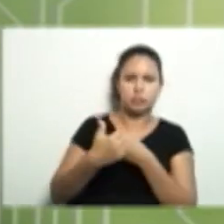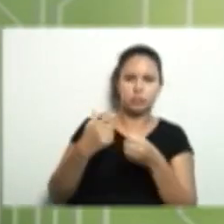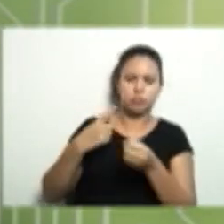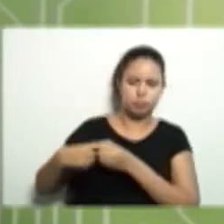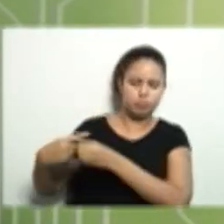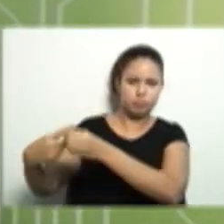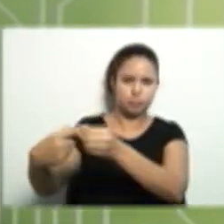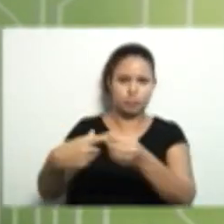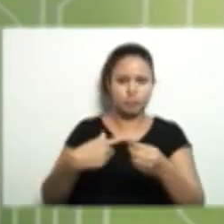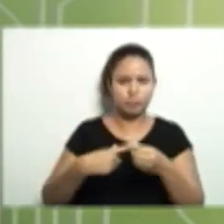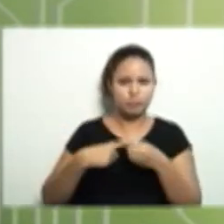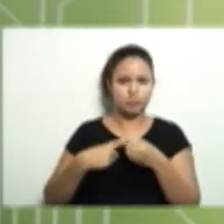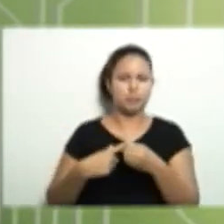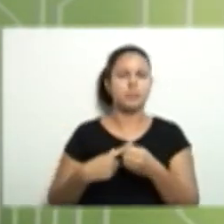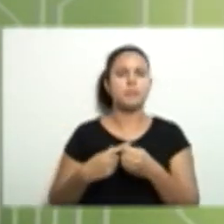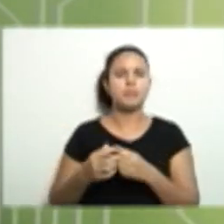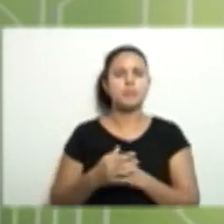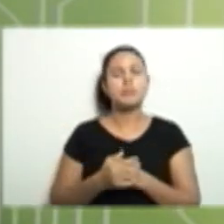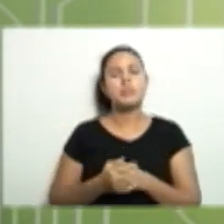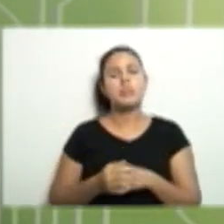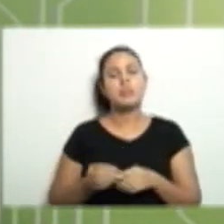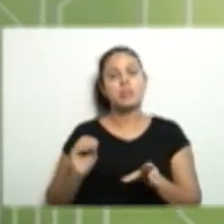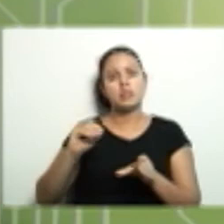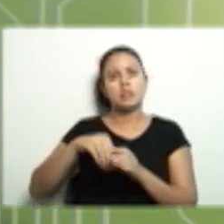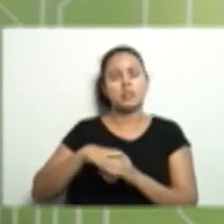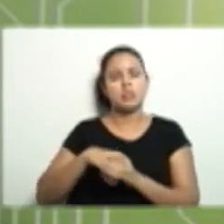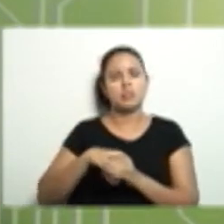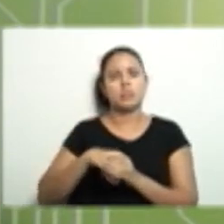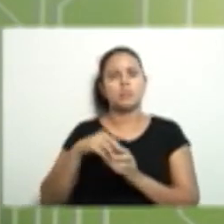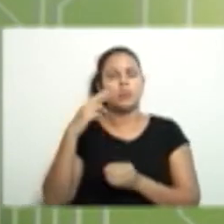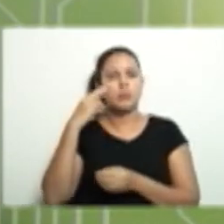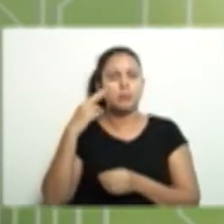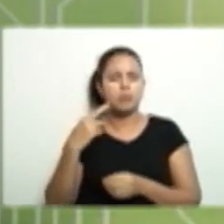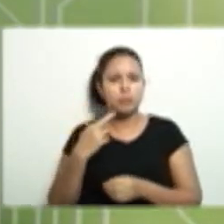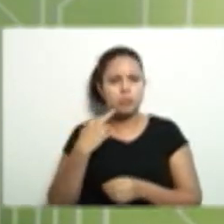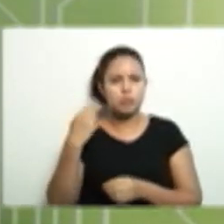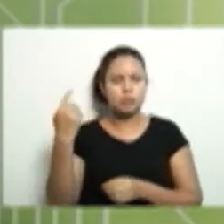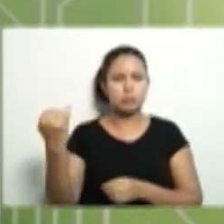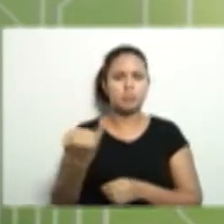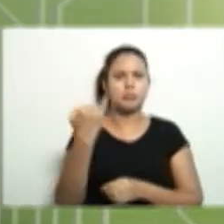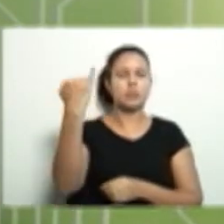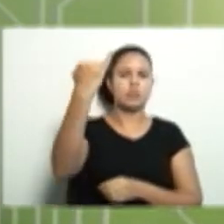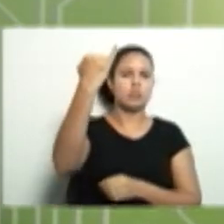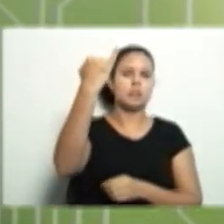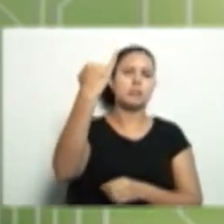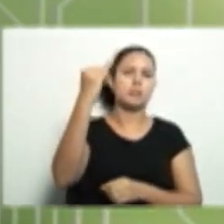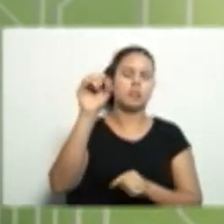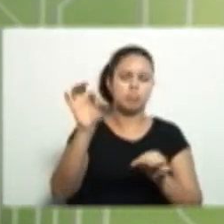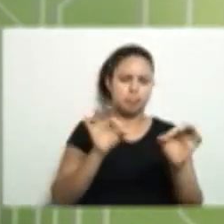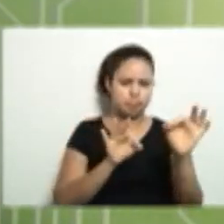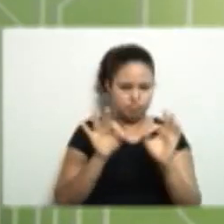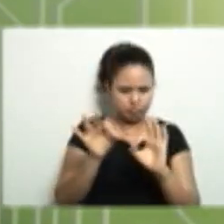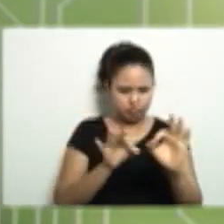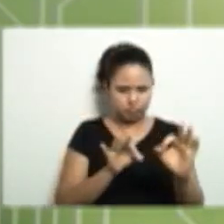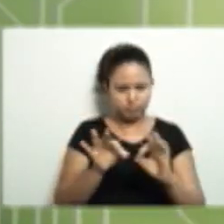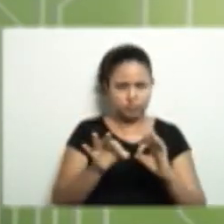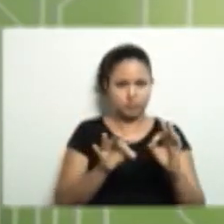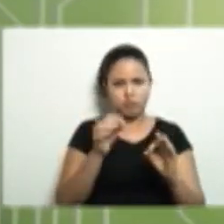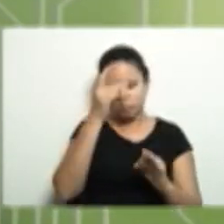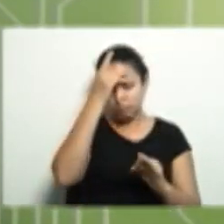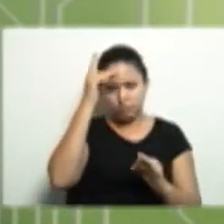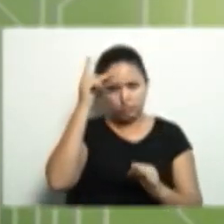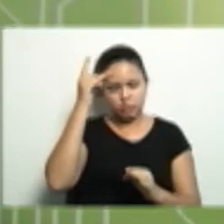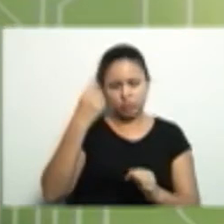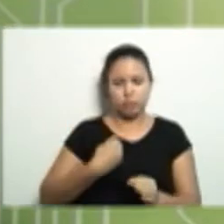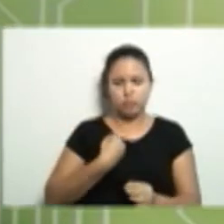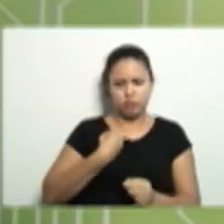pensamento, de planejamento do nosso estado, que é a questão de manter as pessoas habitadas, manter as pessoas situadas no seu local de